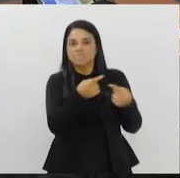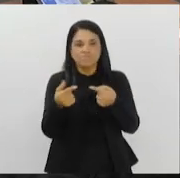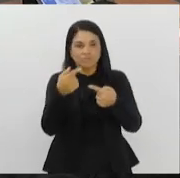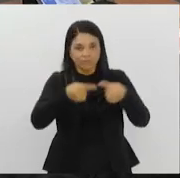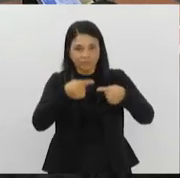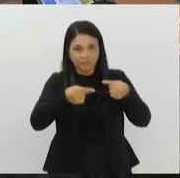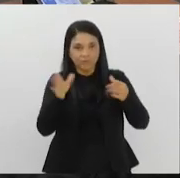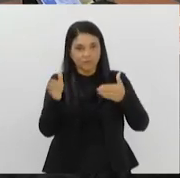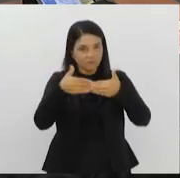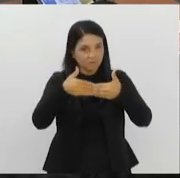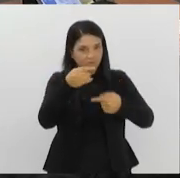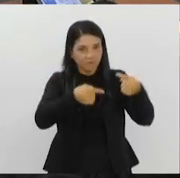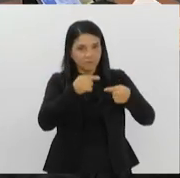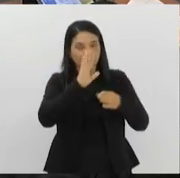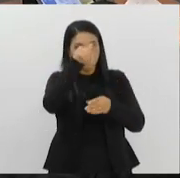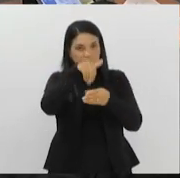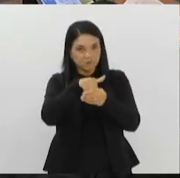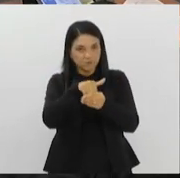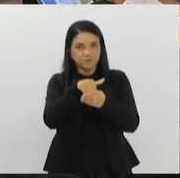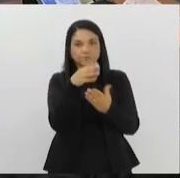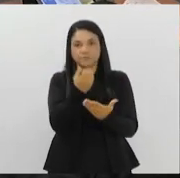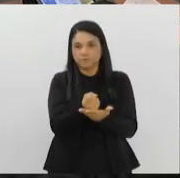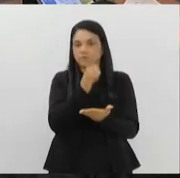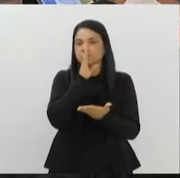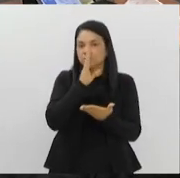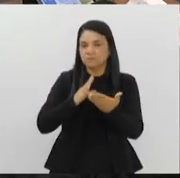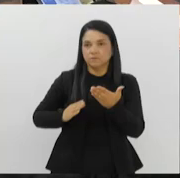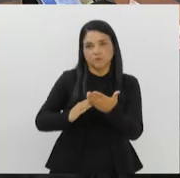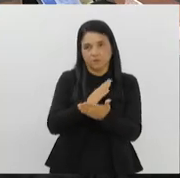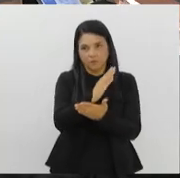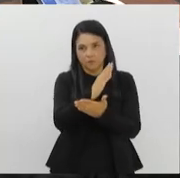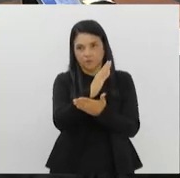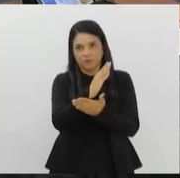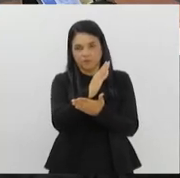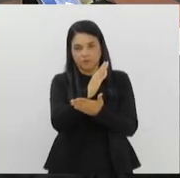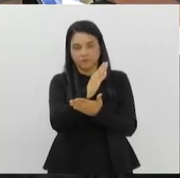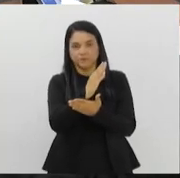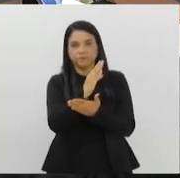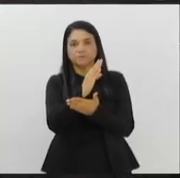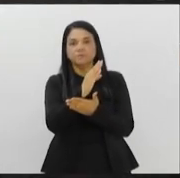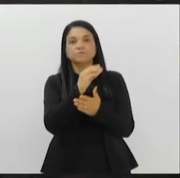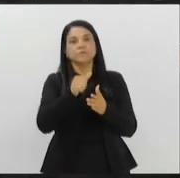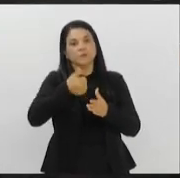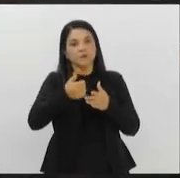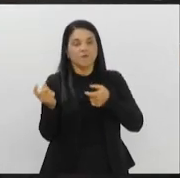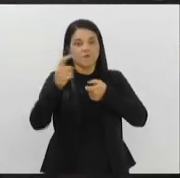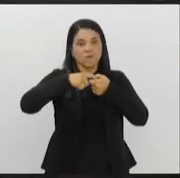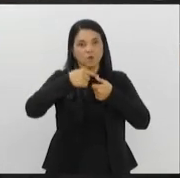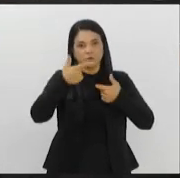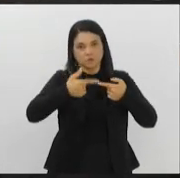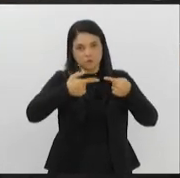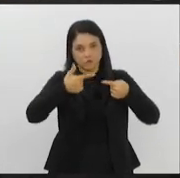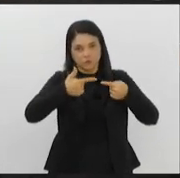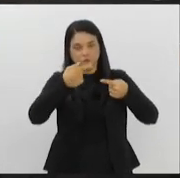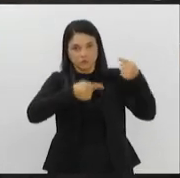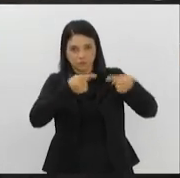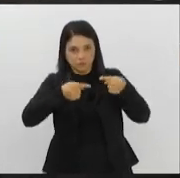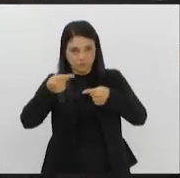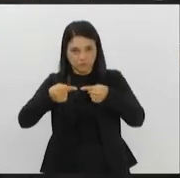discutir, encerrada a discussão. Em votação, senhores que aprovam, permaneçam como estão. Aprovado em primeira e retorna em segunda